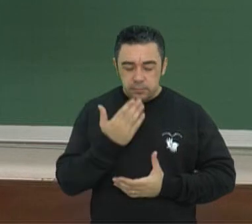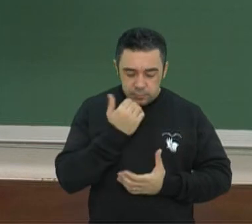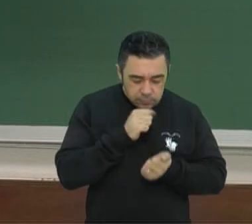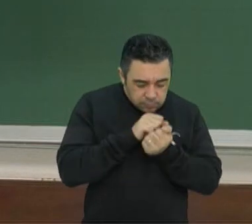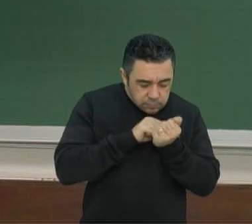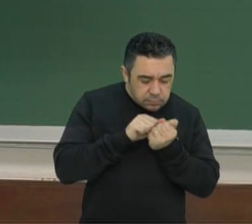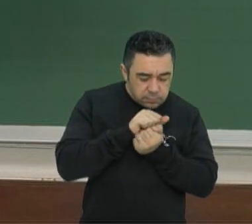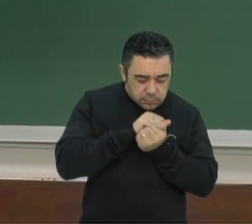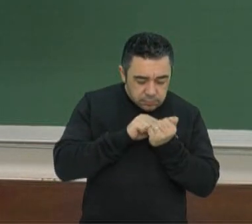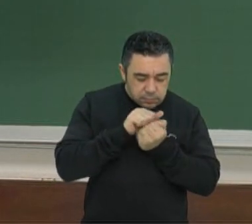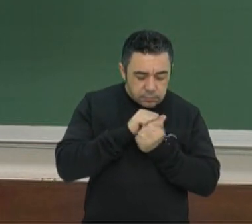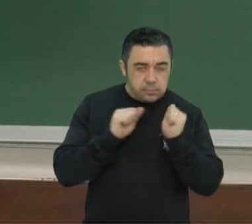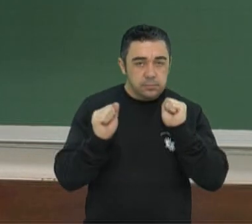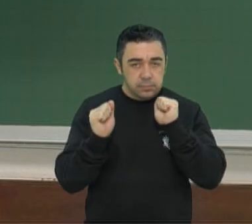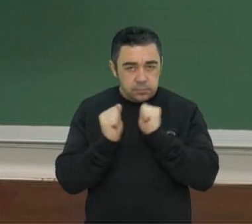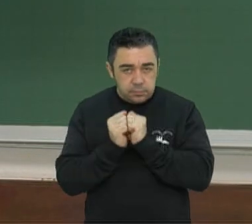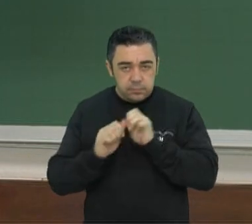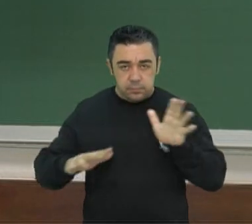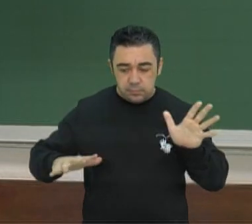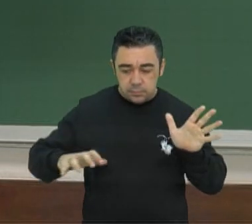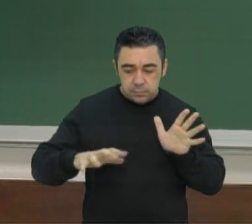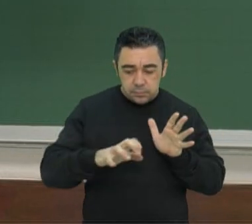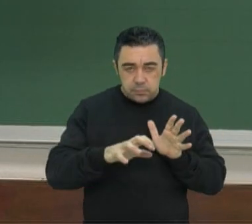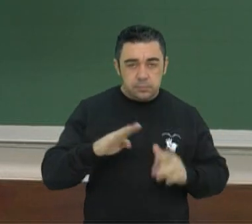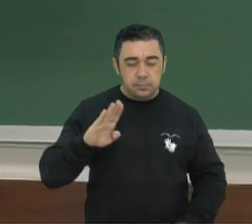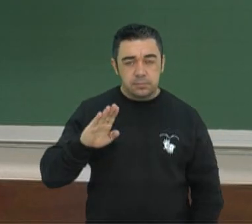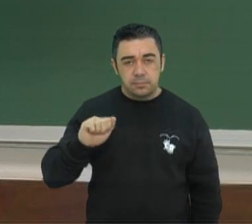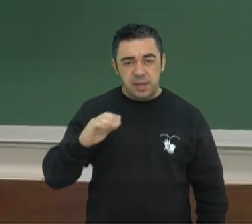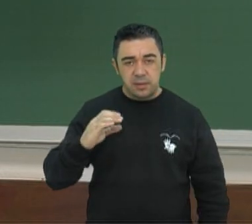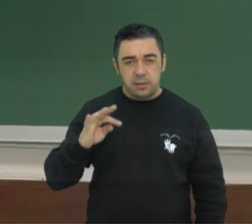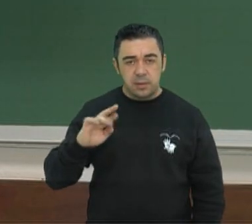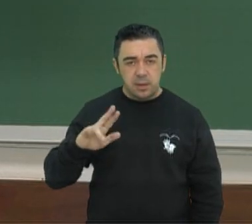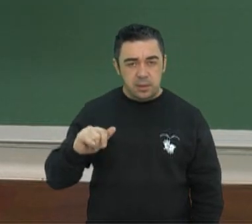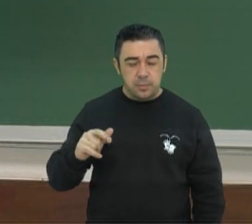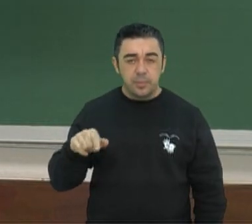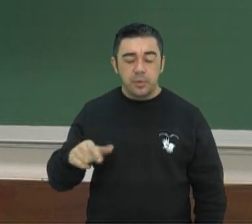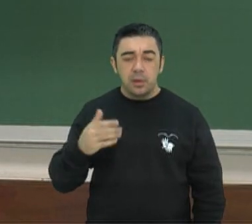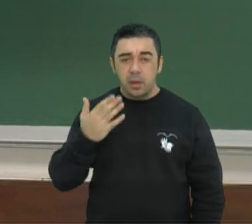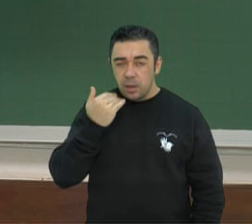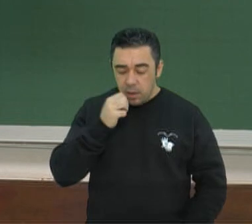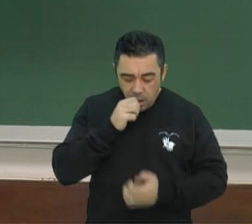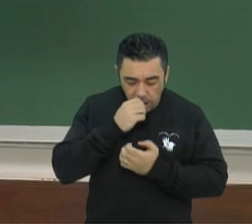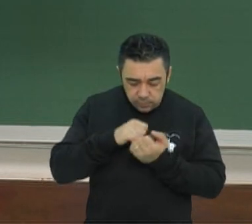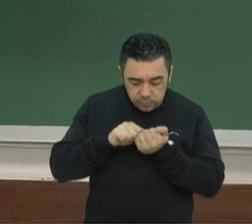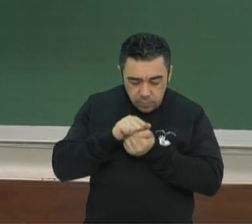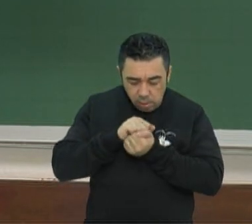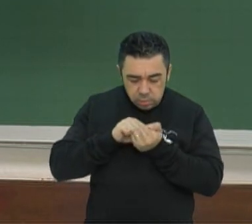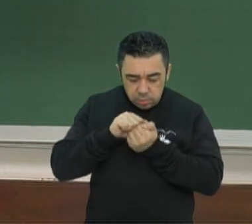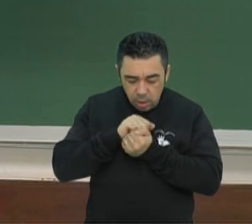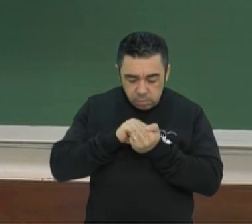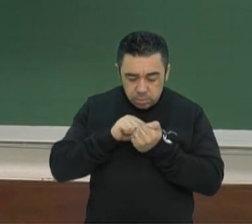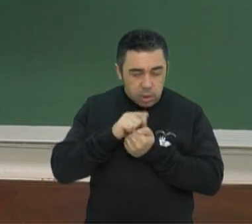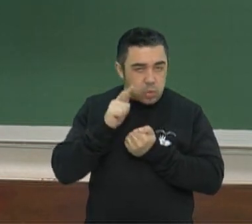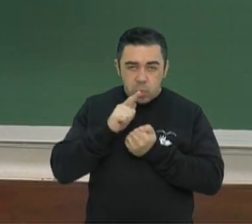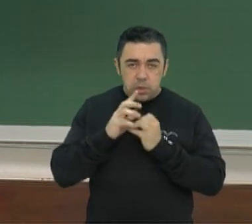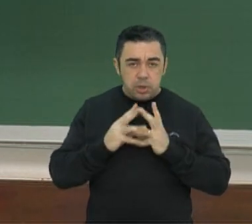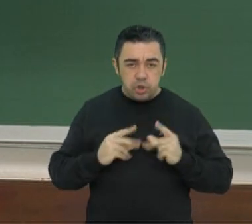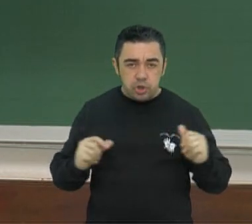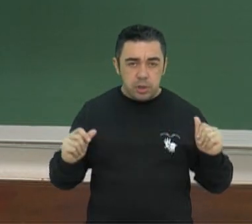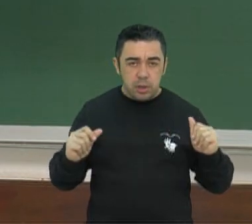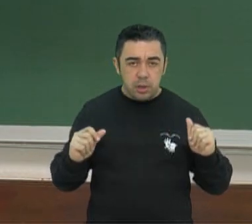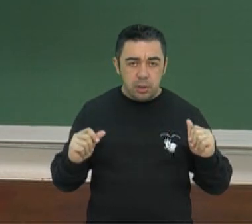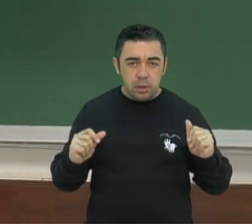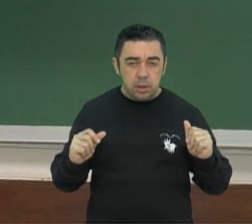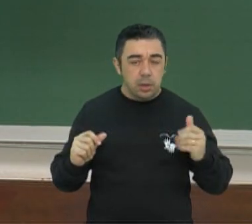bactérias. Então, os ruminantes, os herbívoros em geral, eles se alimentam de plantas, mas eles não conseguem digerir a celulose. Como é que eles fazem isso,